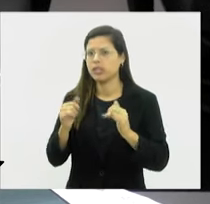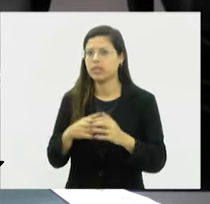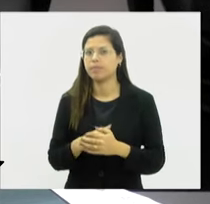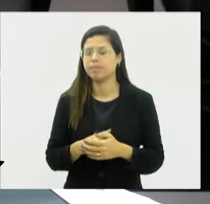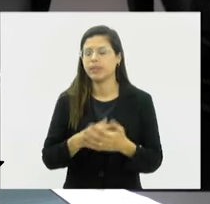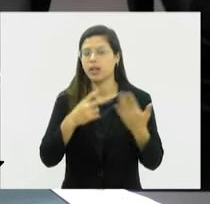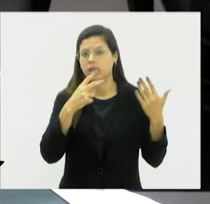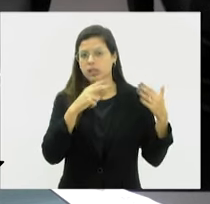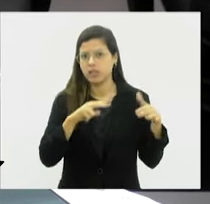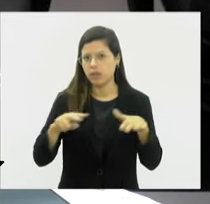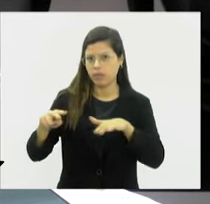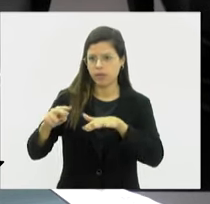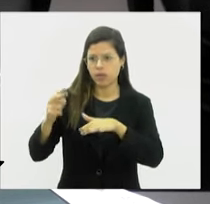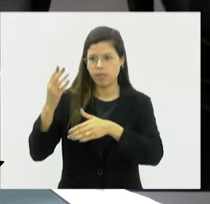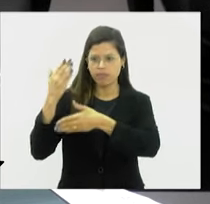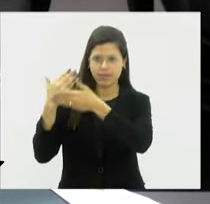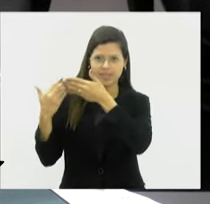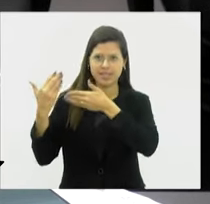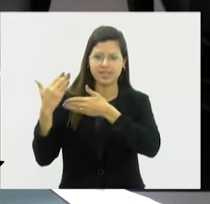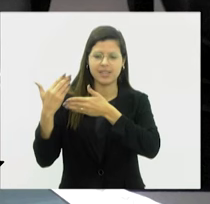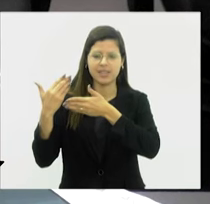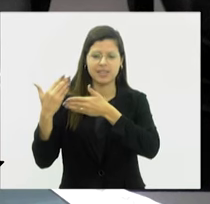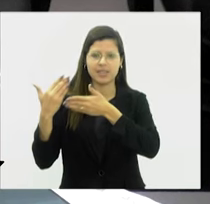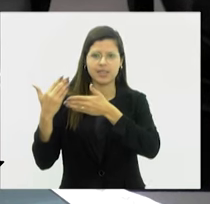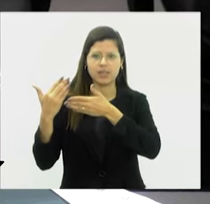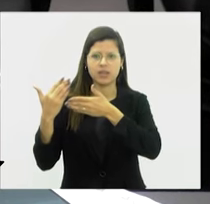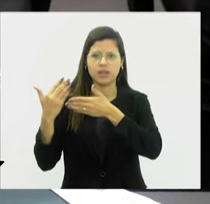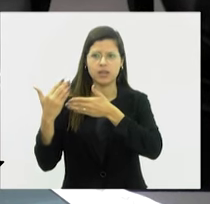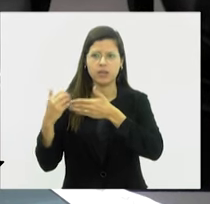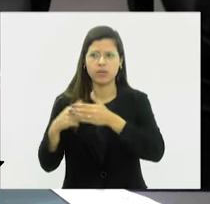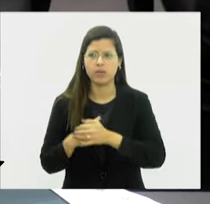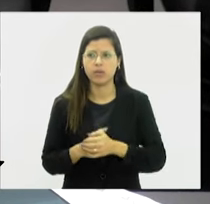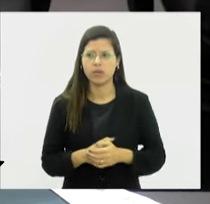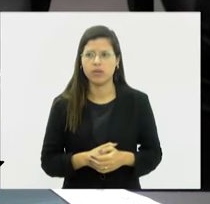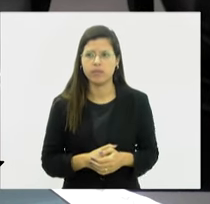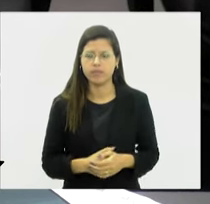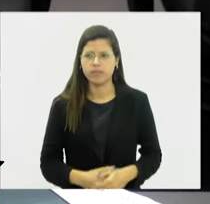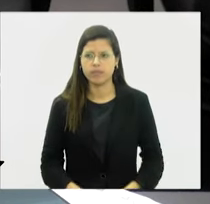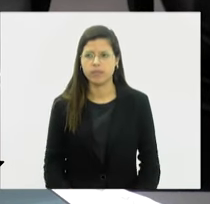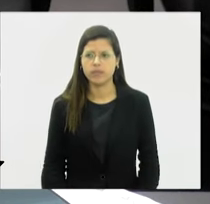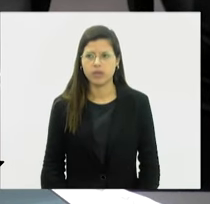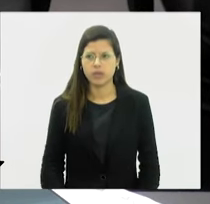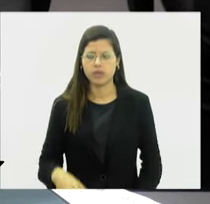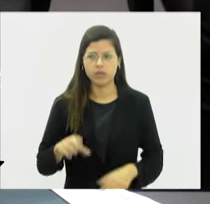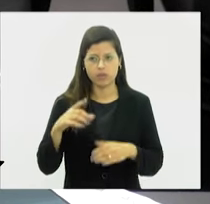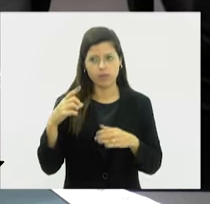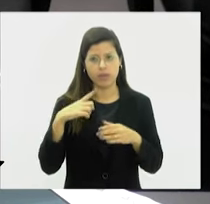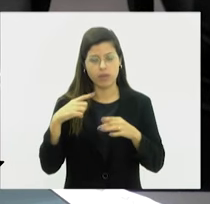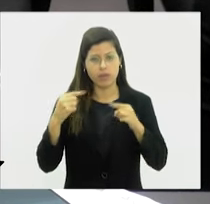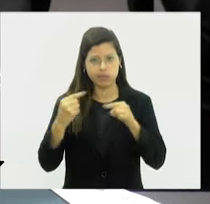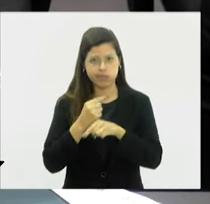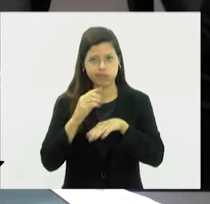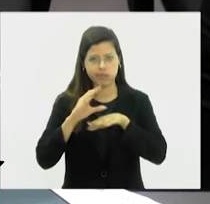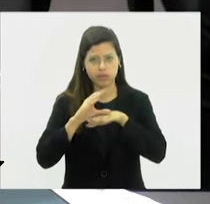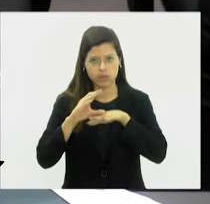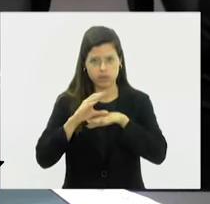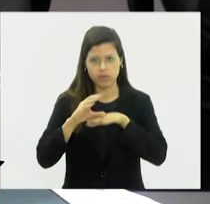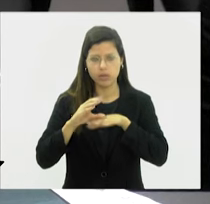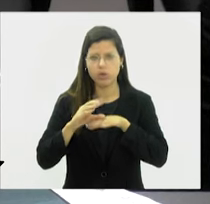passada, eu entrei com uma ação de inconstitucionalidade no Tribunal de